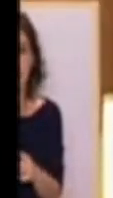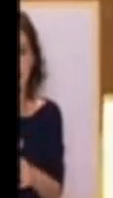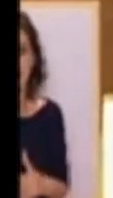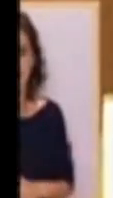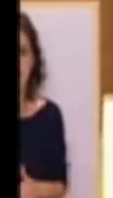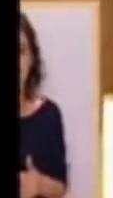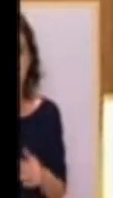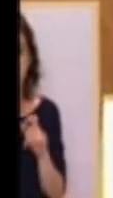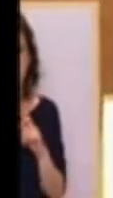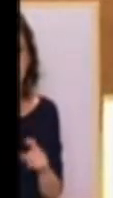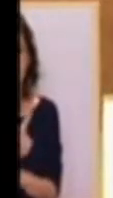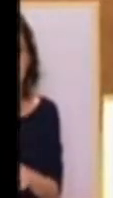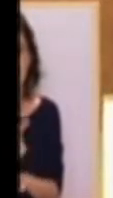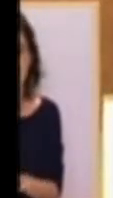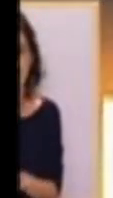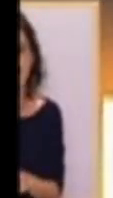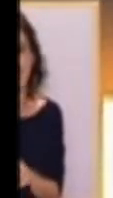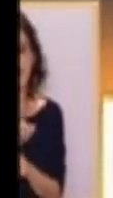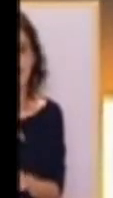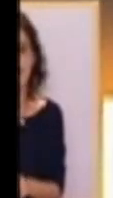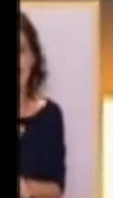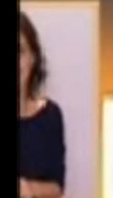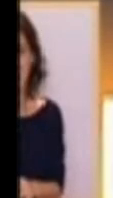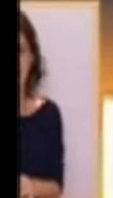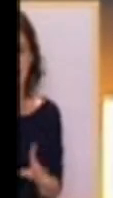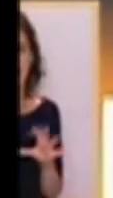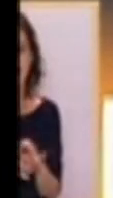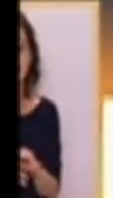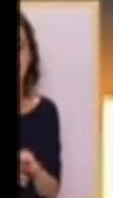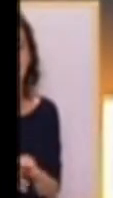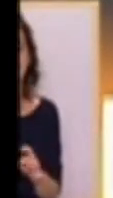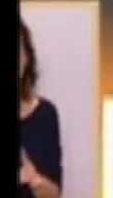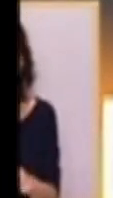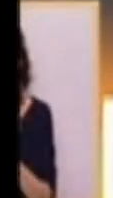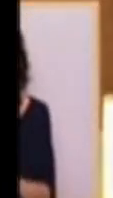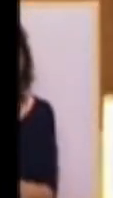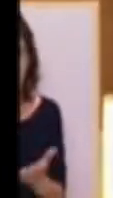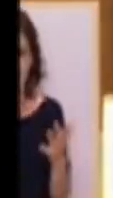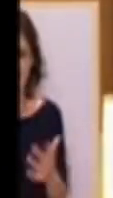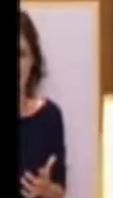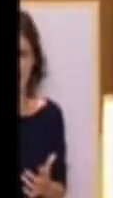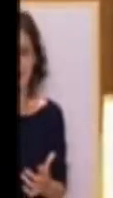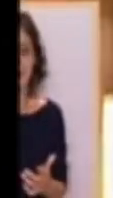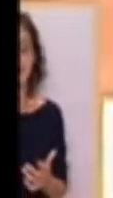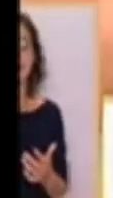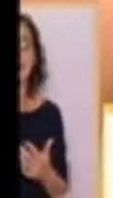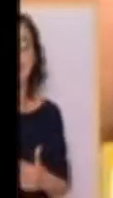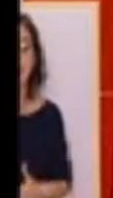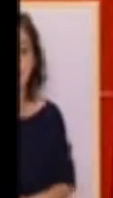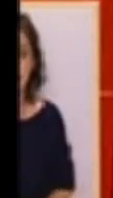verdade. Então vamos lá aqui recordar algumas das imagens da nossa Vanessa Silva aqui na SIC, esta grande mulher.